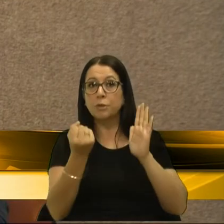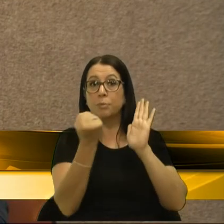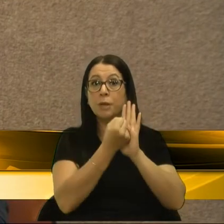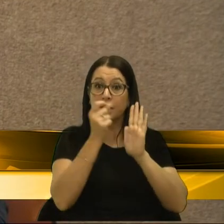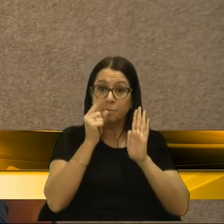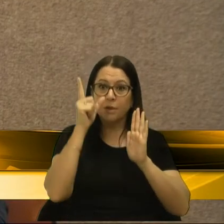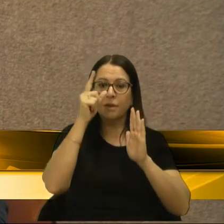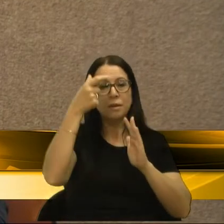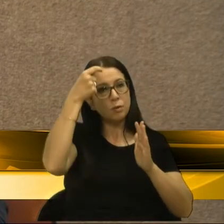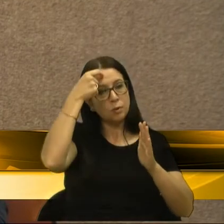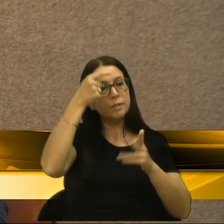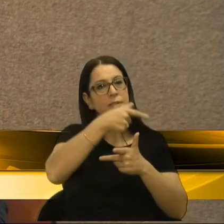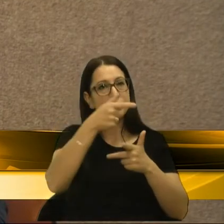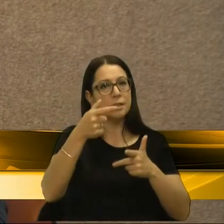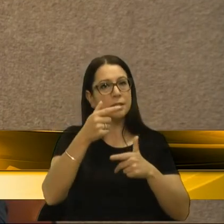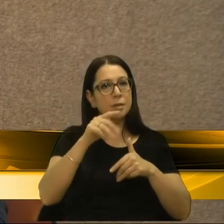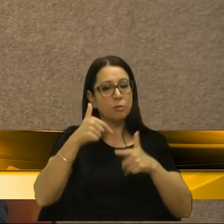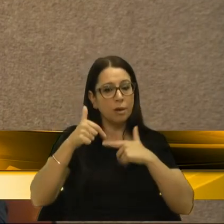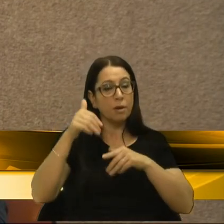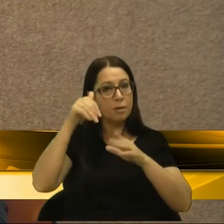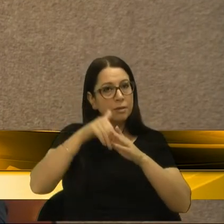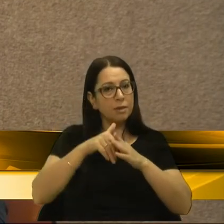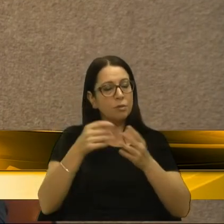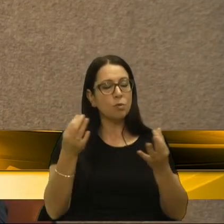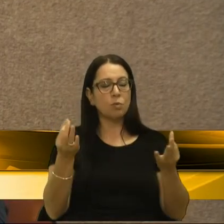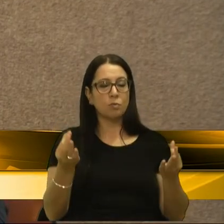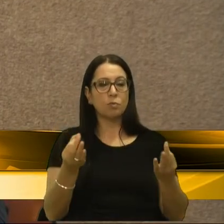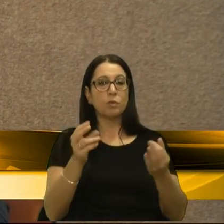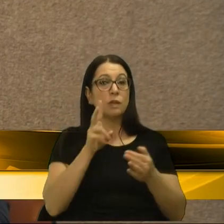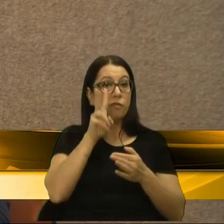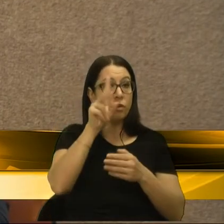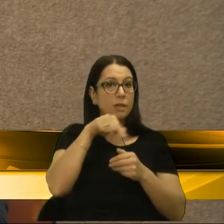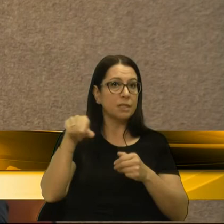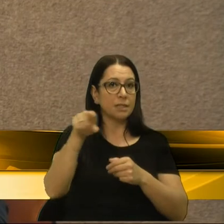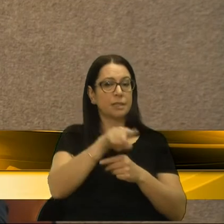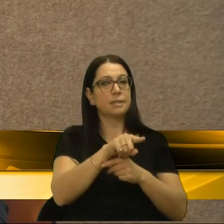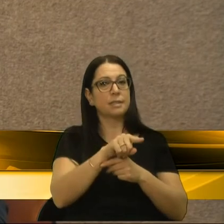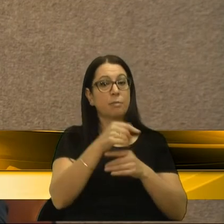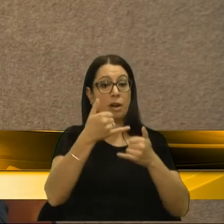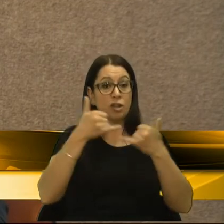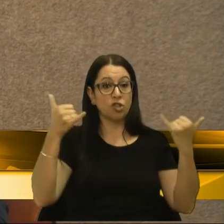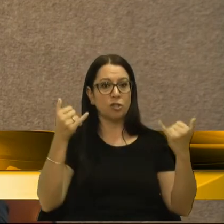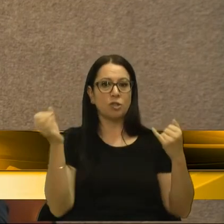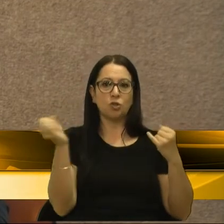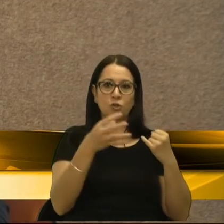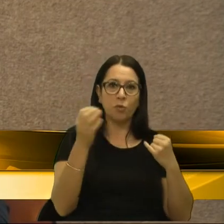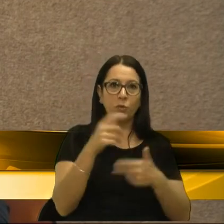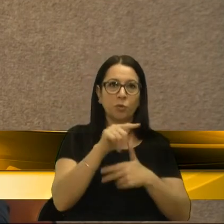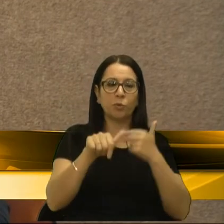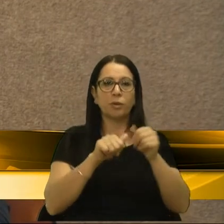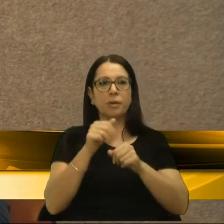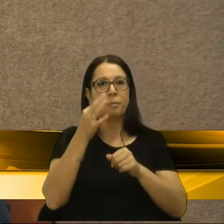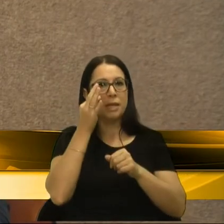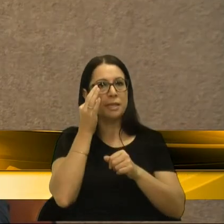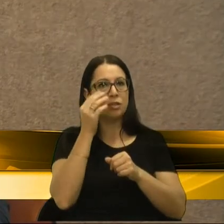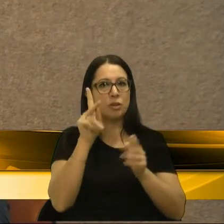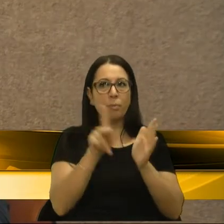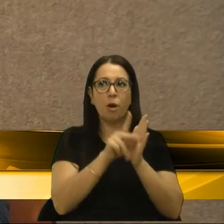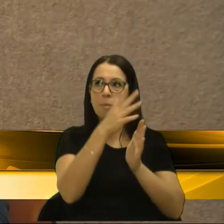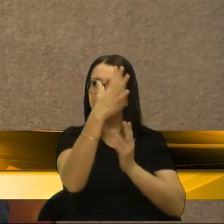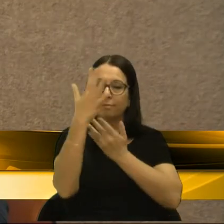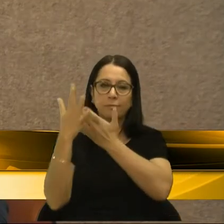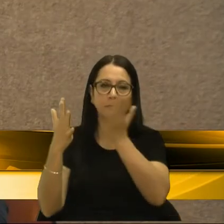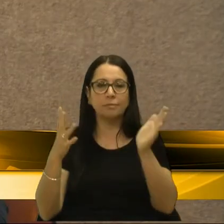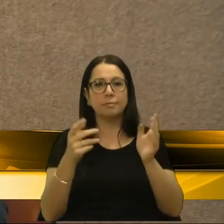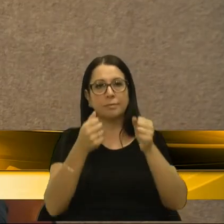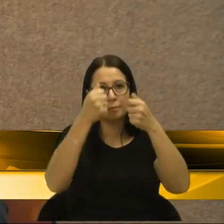da consciência e, nela, o trabalho interno do Yogi é fortalecido pela energia de renovação presente na natureza.